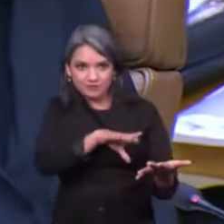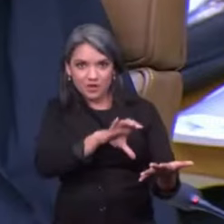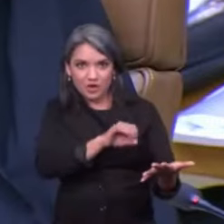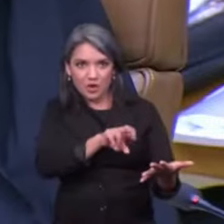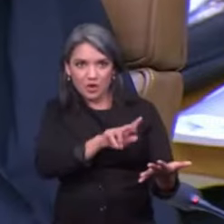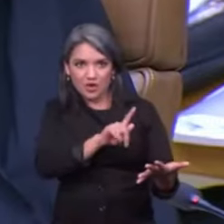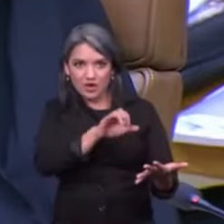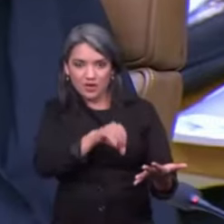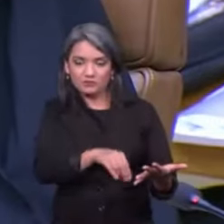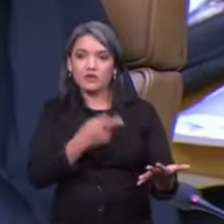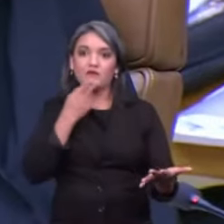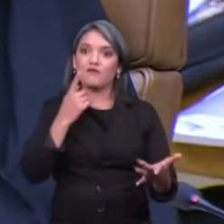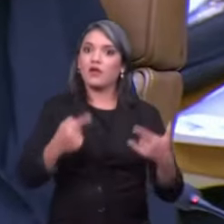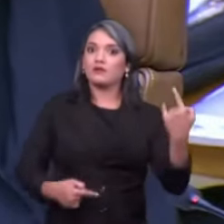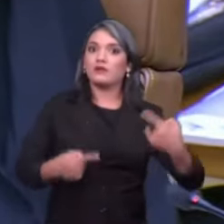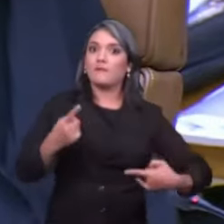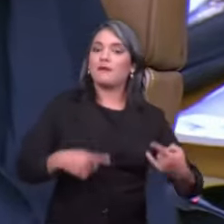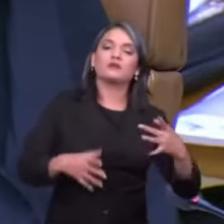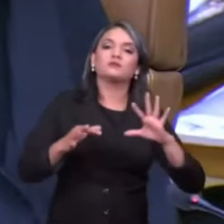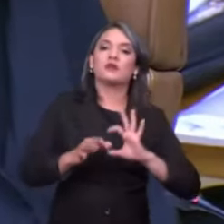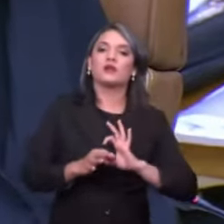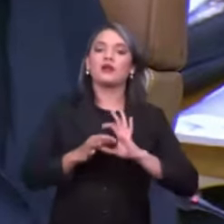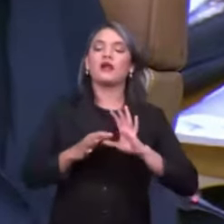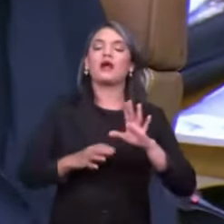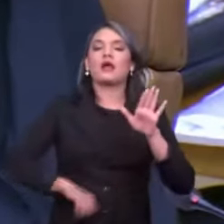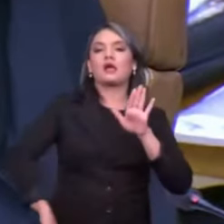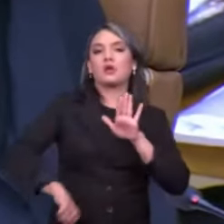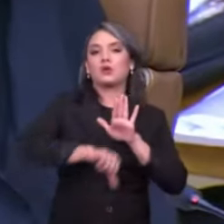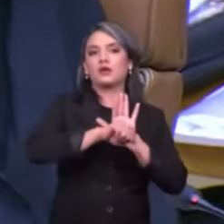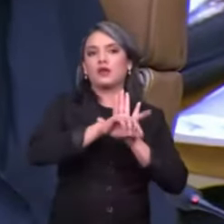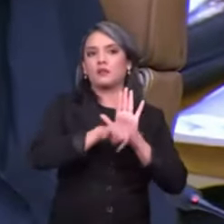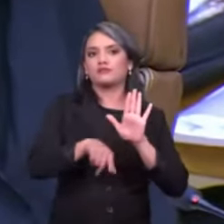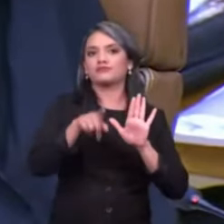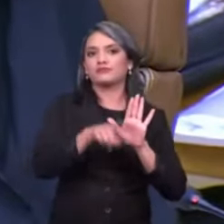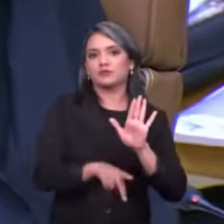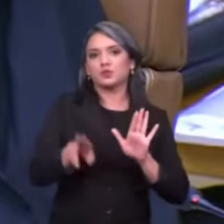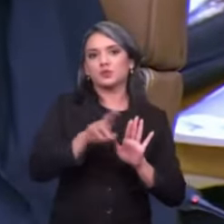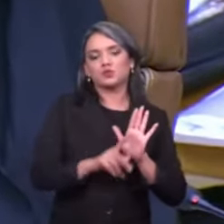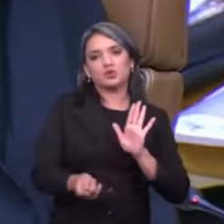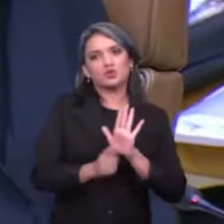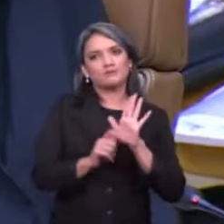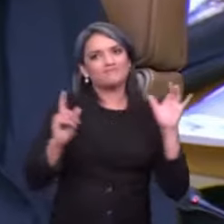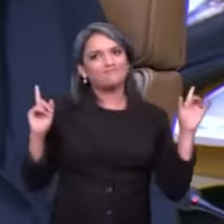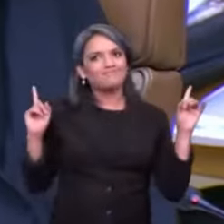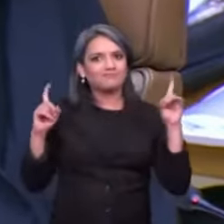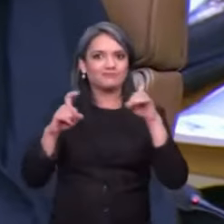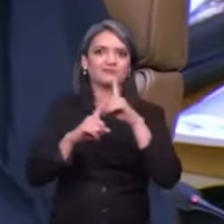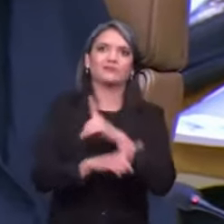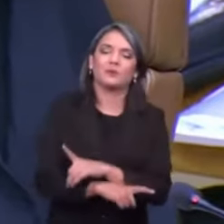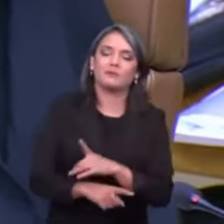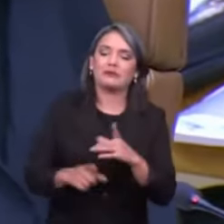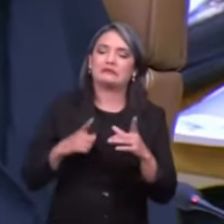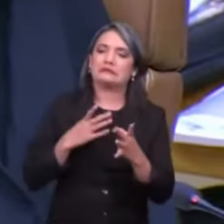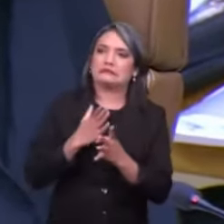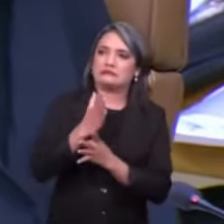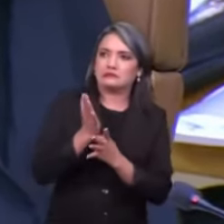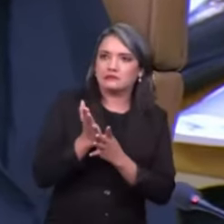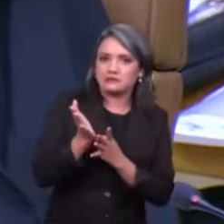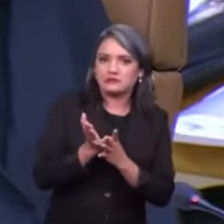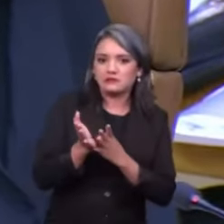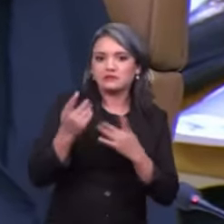da descriminalização do uso de drogas é extremamente complexo e multifacetário, a recomendar que seja